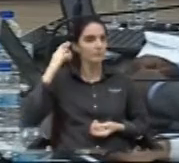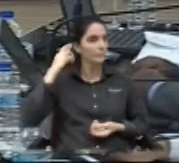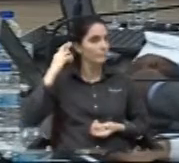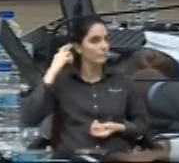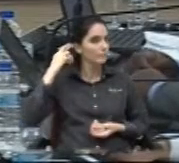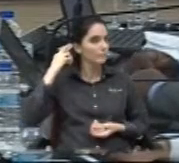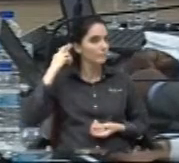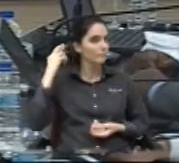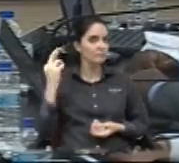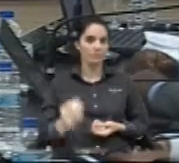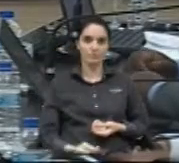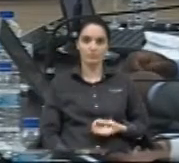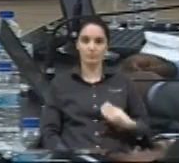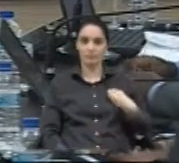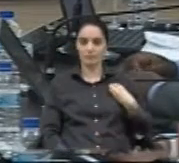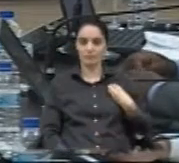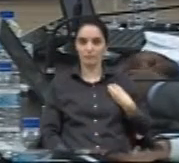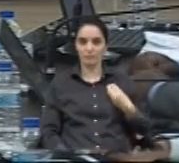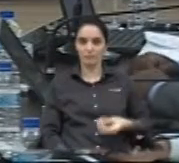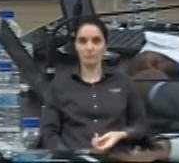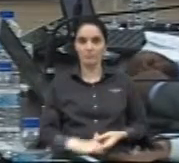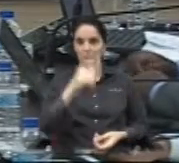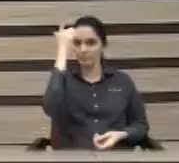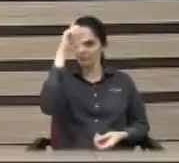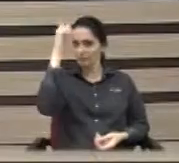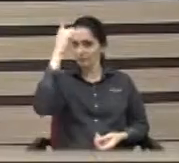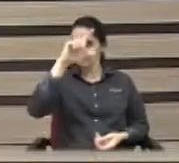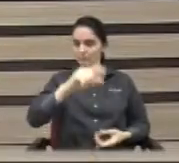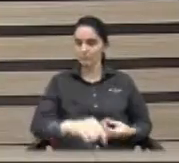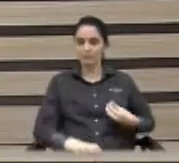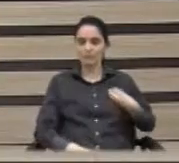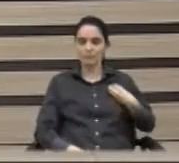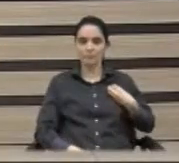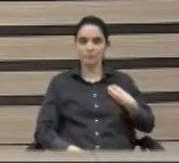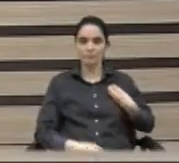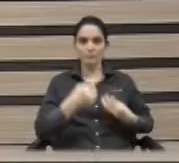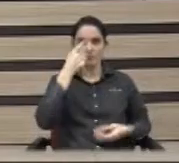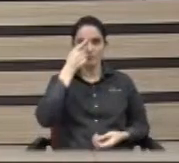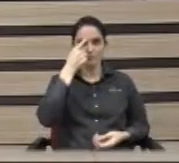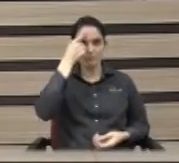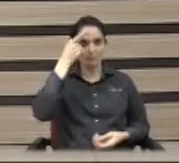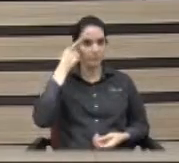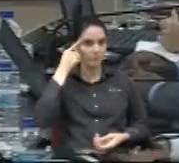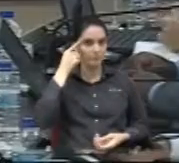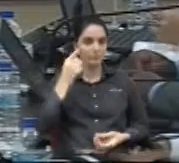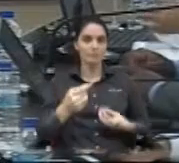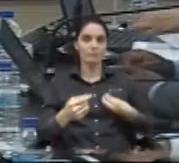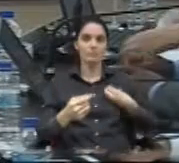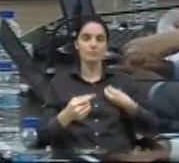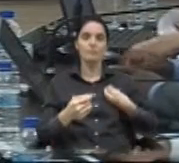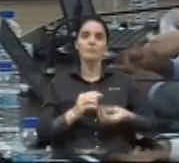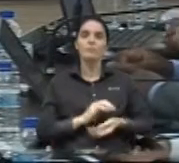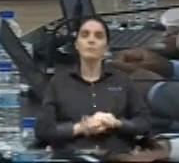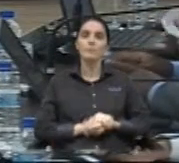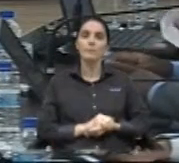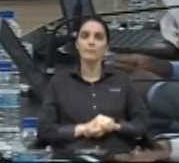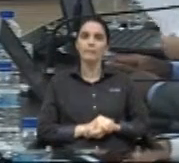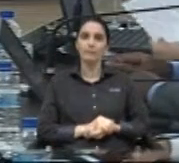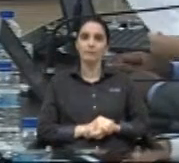Costa Martins Silva. Presente. Sidney Pascotto. Presente. Wilson Nunes Cerqueira. Presente.